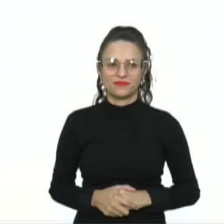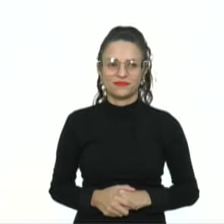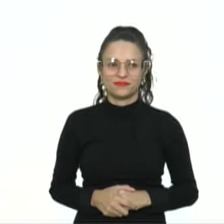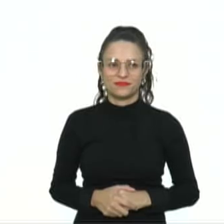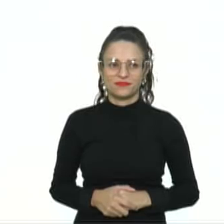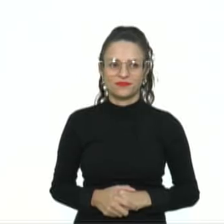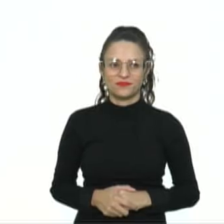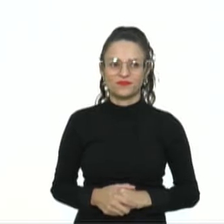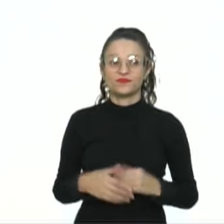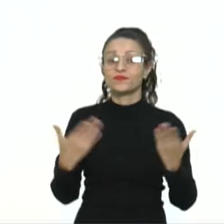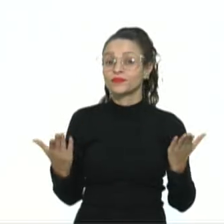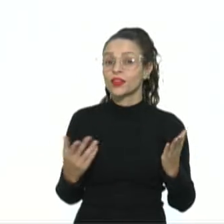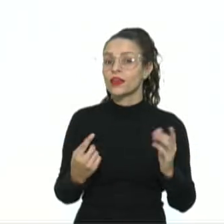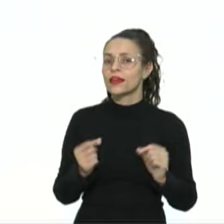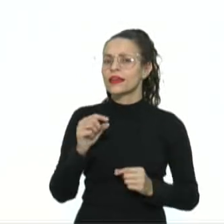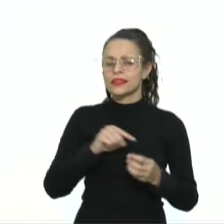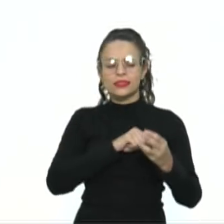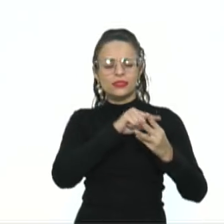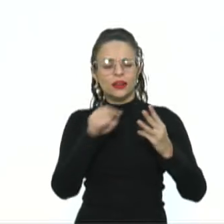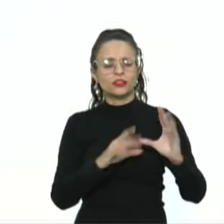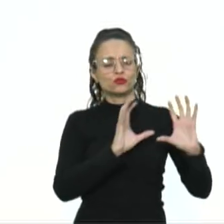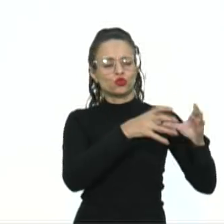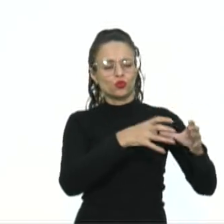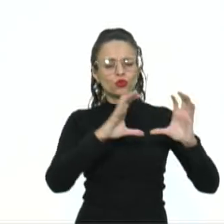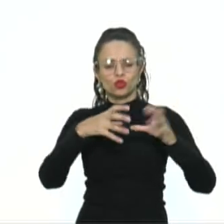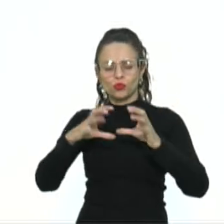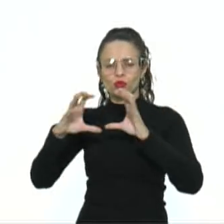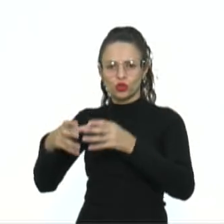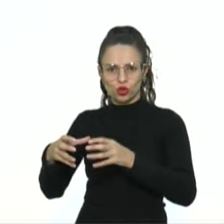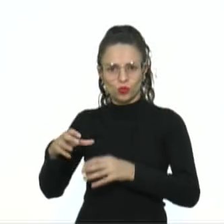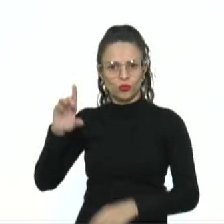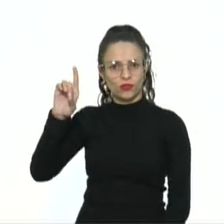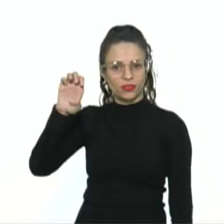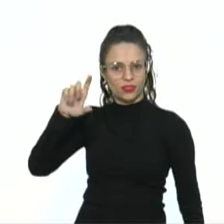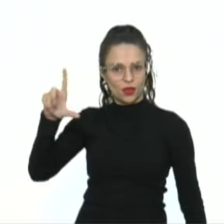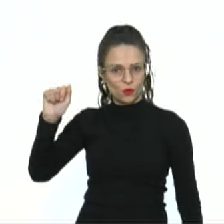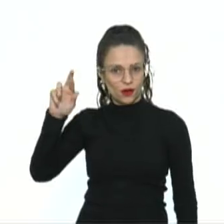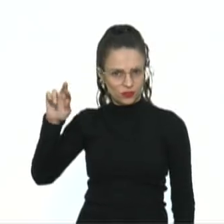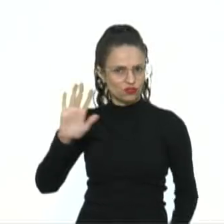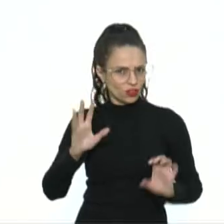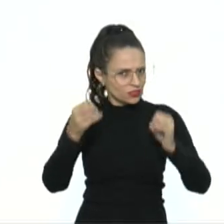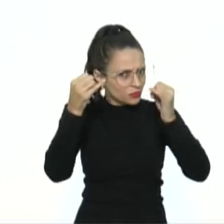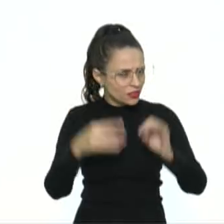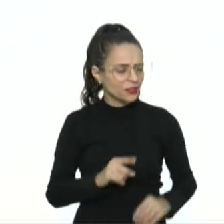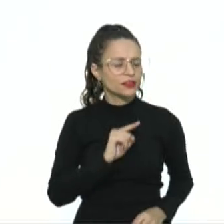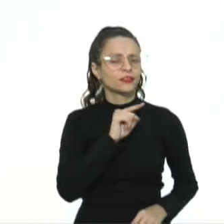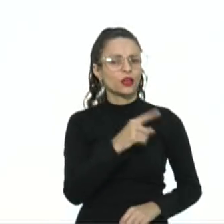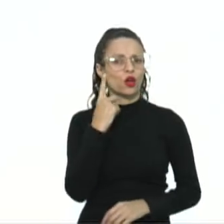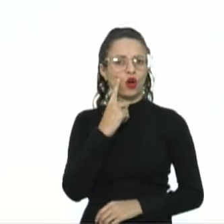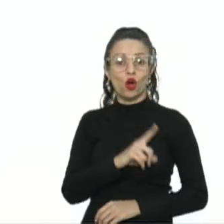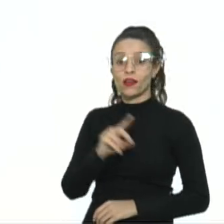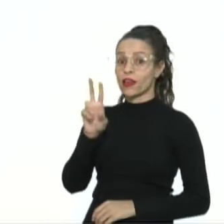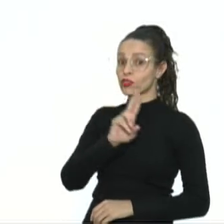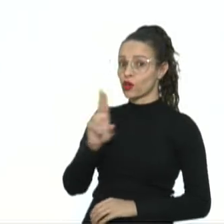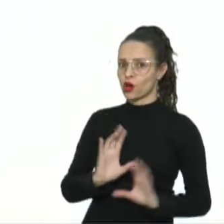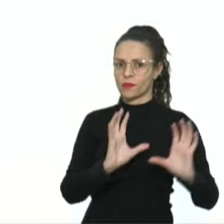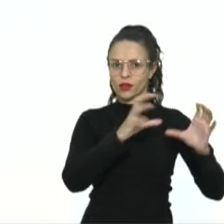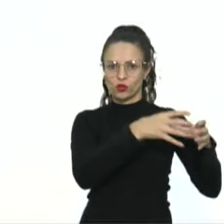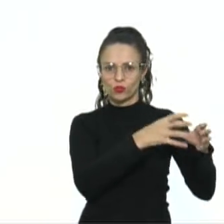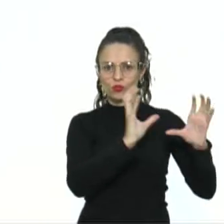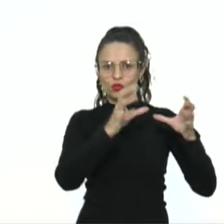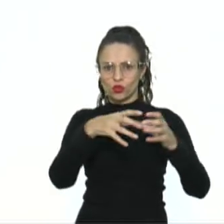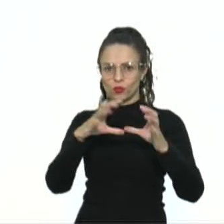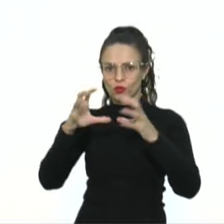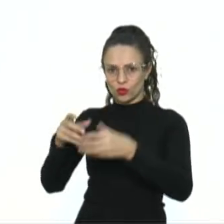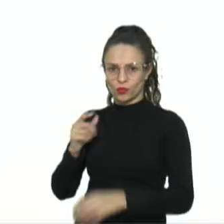Quais são as 3 categorias de personagens da comédia dell'arte? A prof falou mais de uma vez, hein? Letra A, patrões, patroas